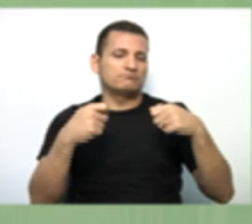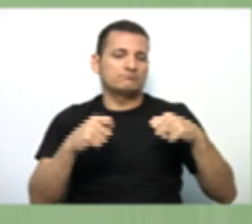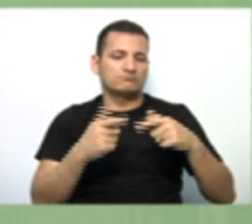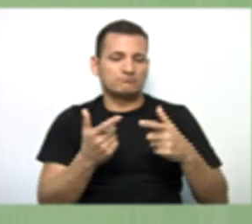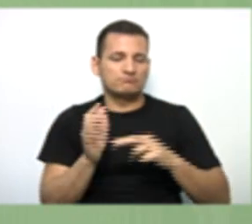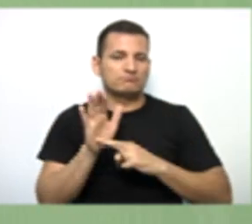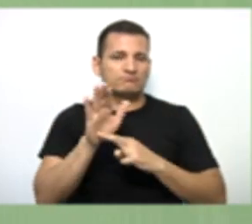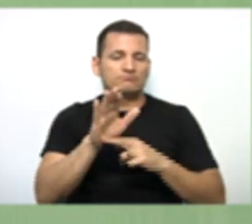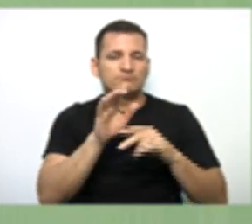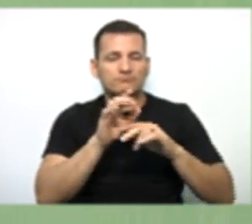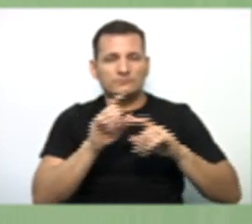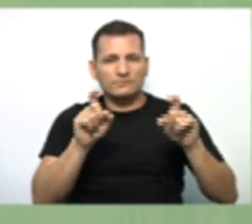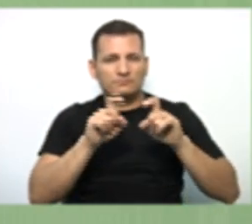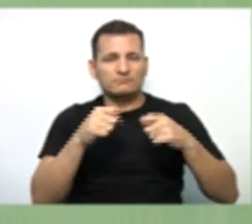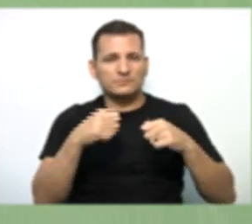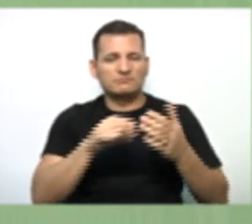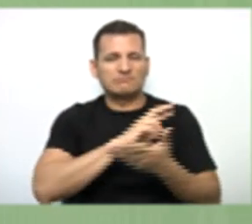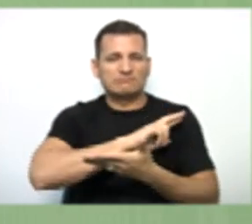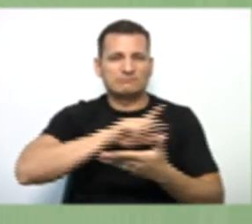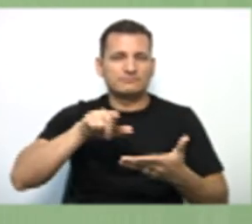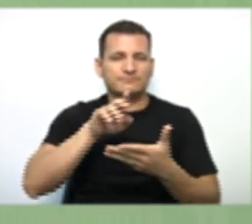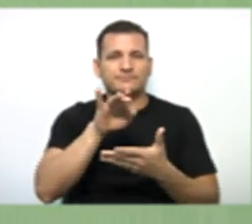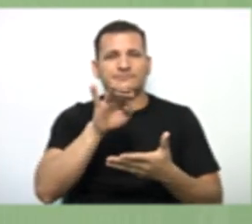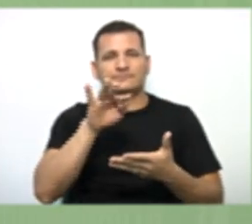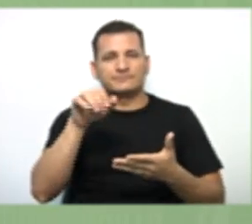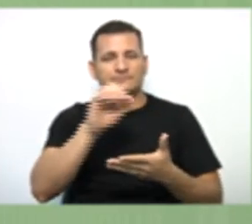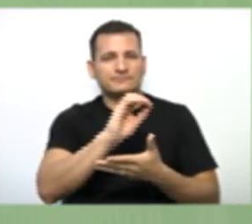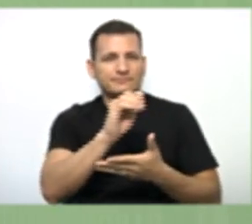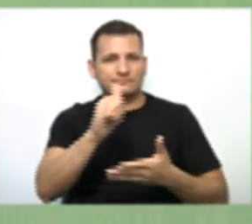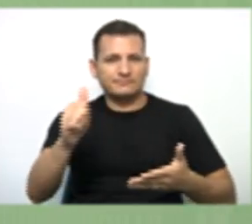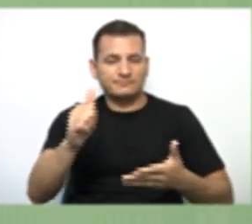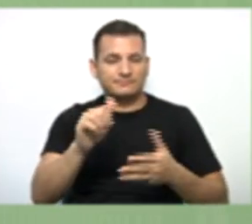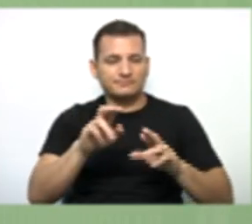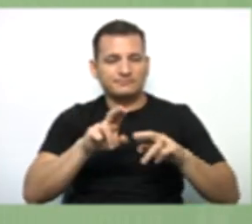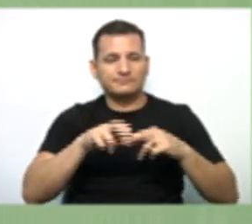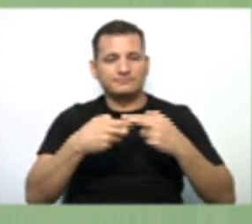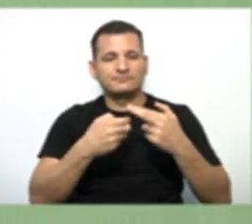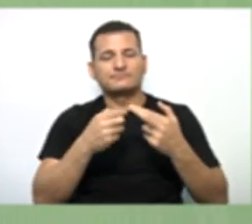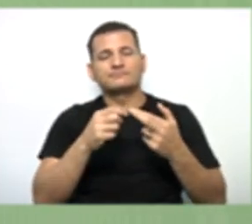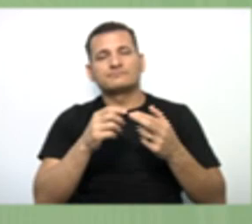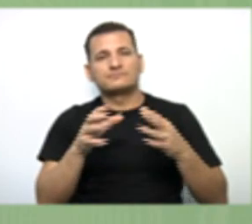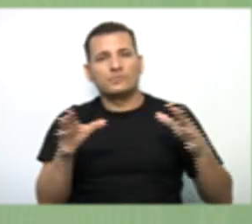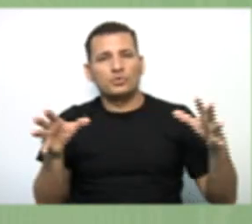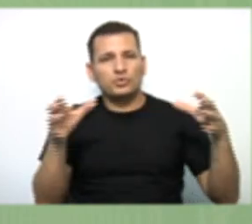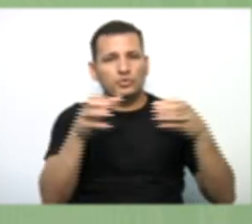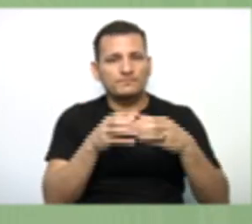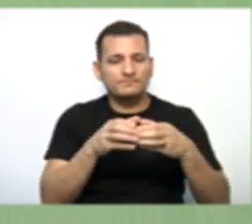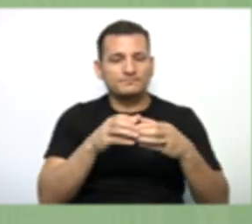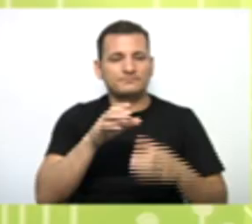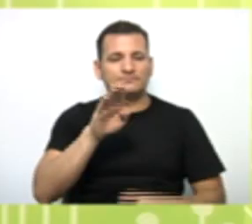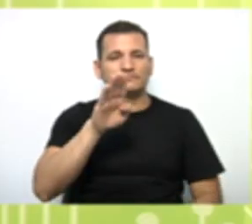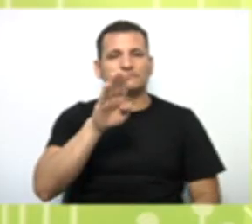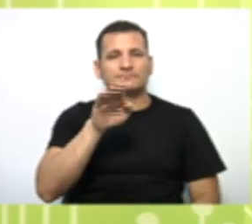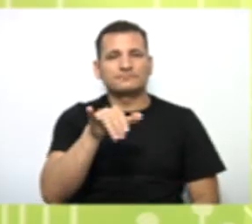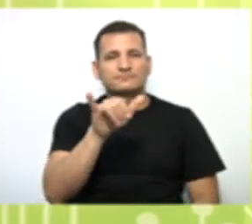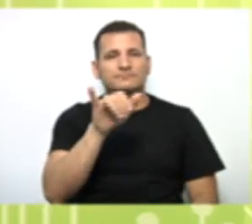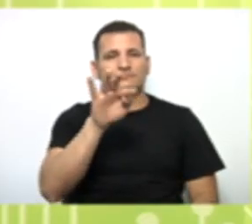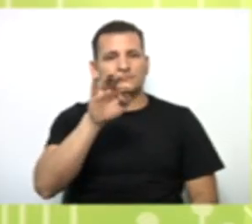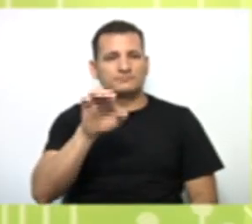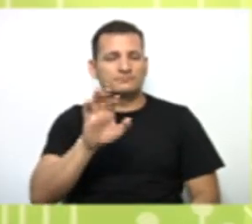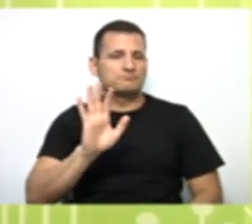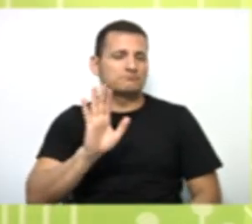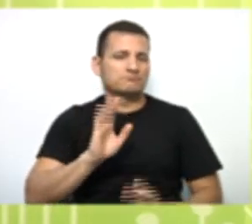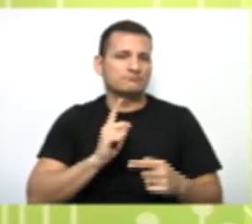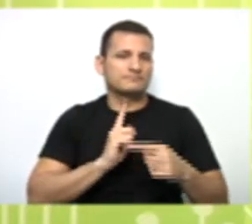representar a informação, precisa de vários deles. E por isso que eu vou começar a juntar em bytes. Tem uma historinha bem interessante do porquê o byte,